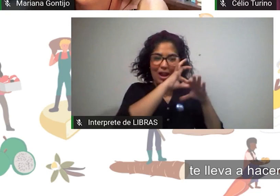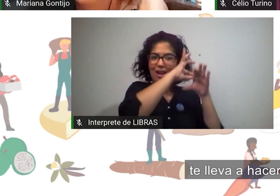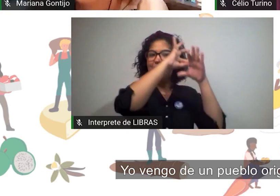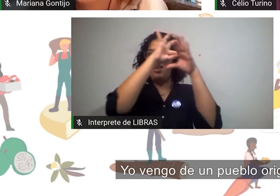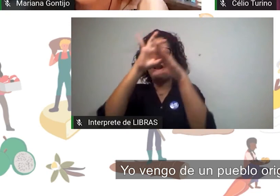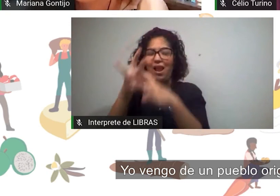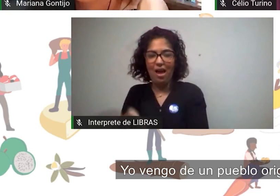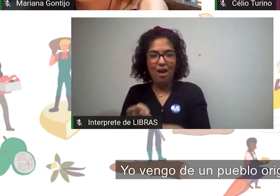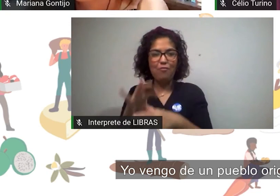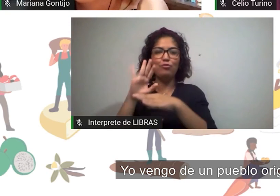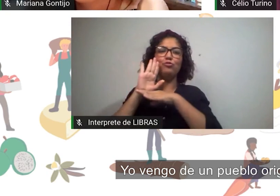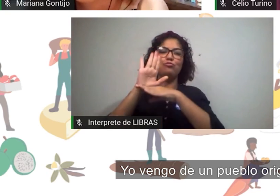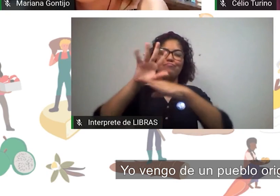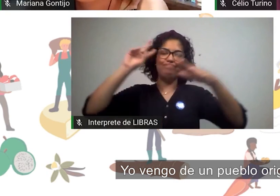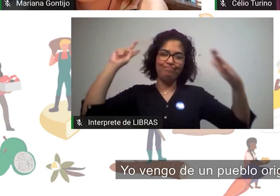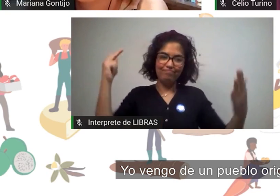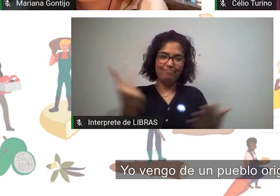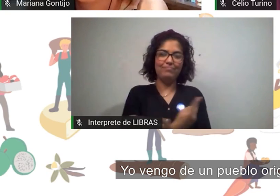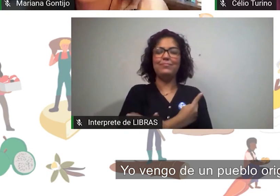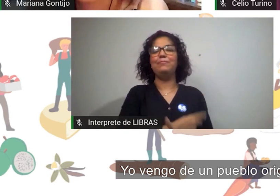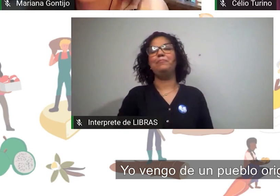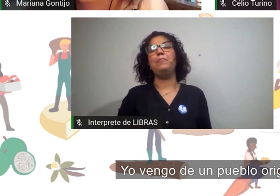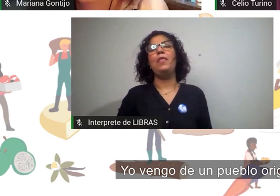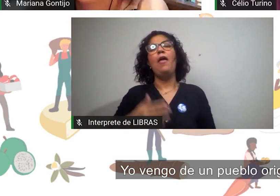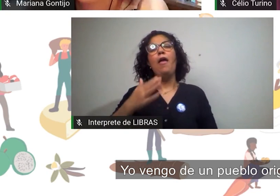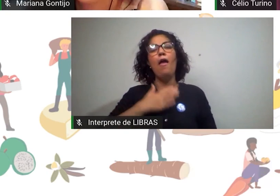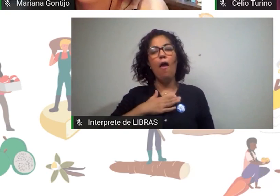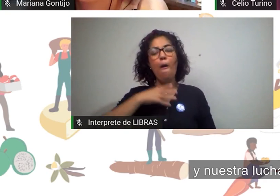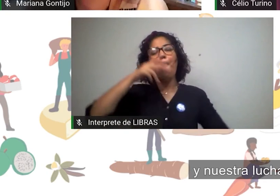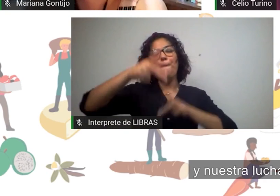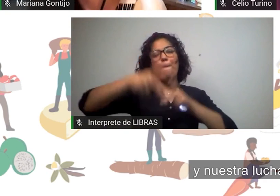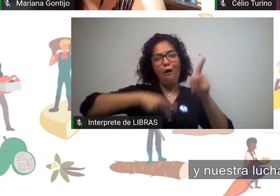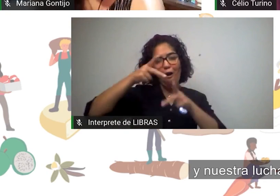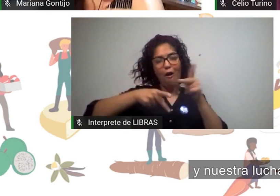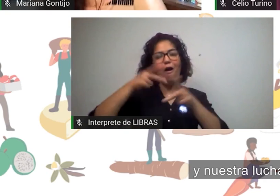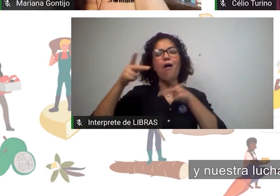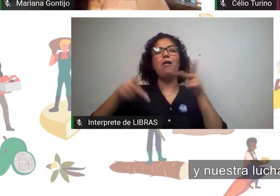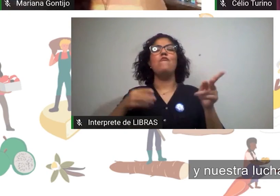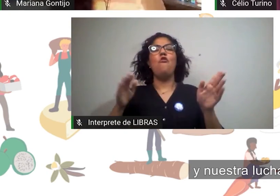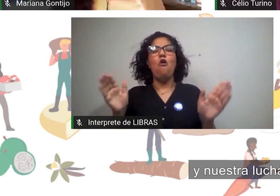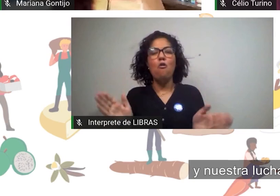a acontecer. Eu venho de um povo originário, eu venho de base comunitária, a nossa